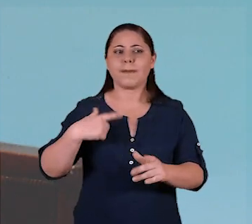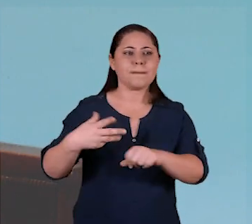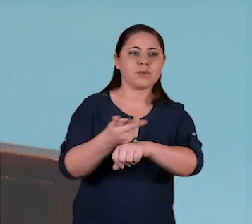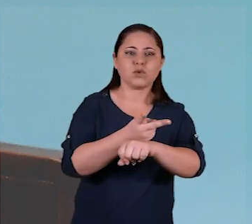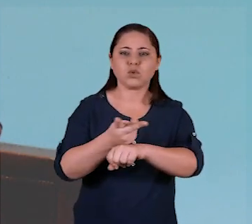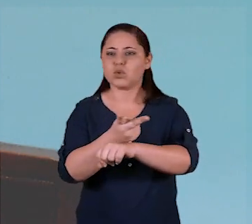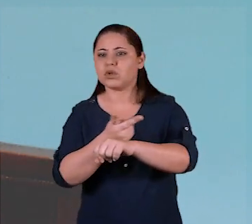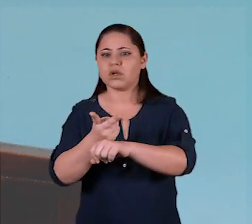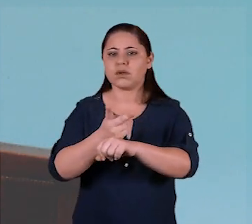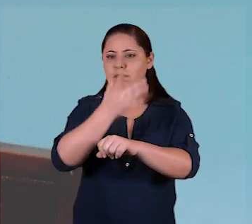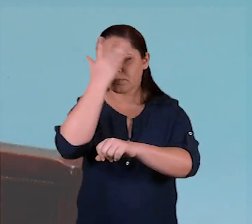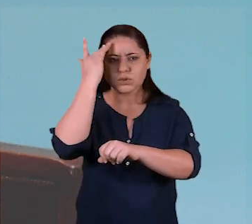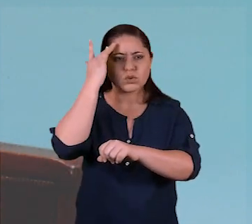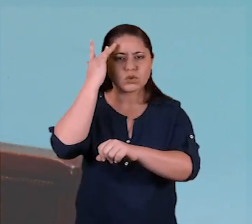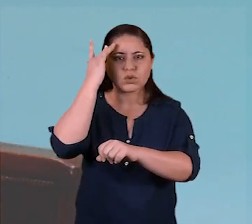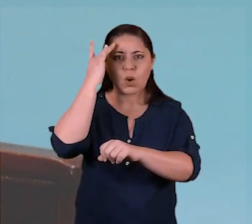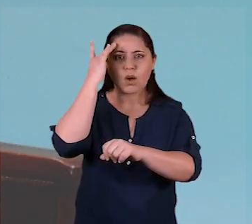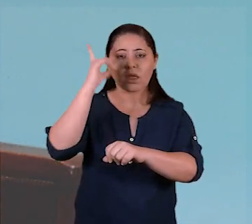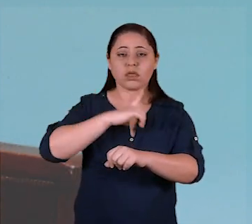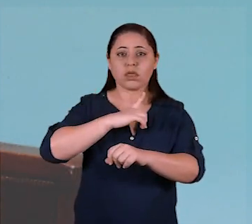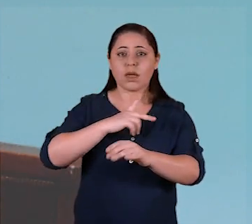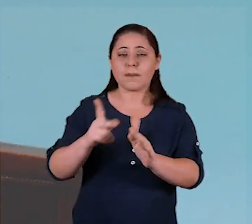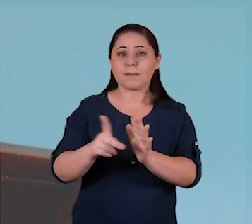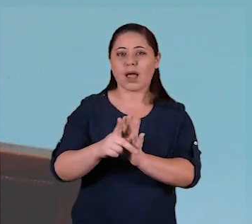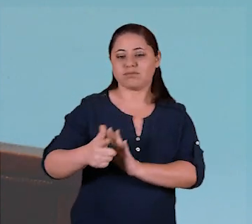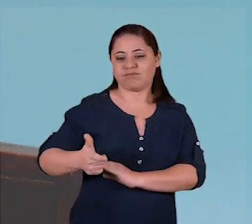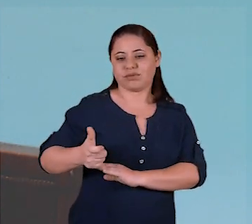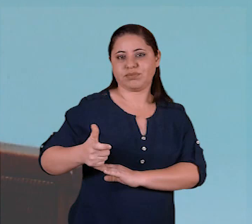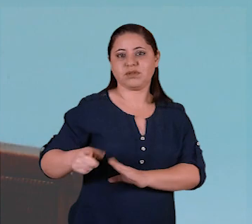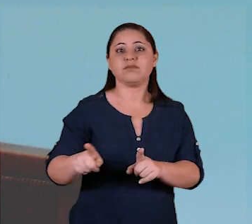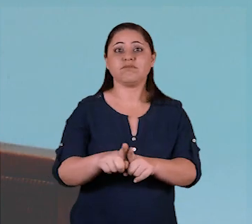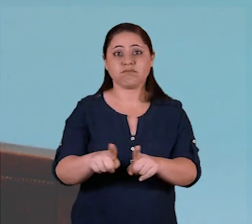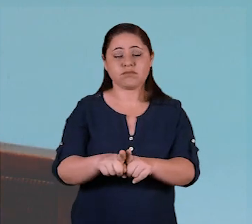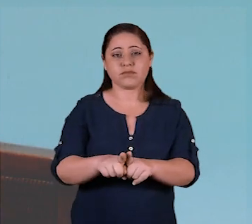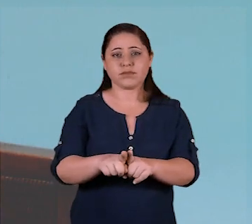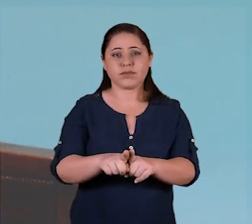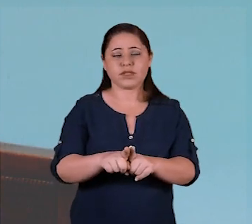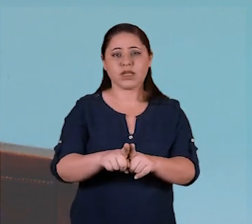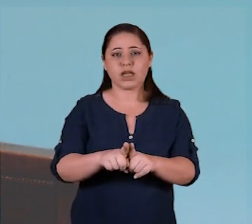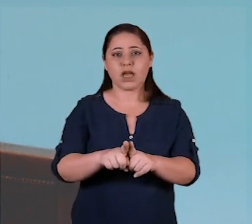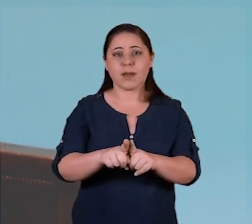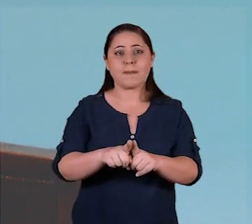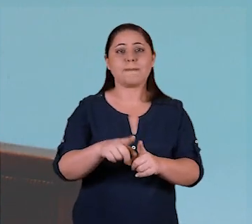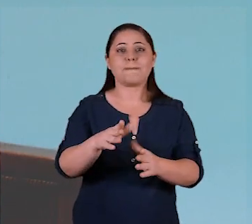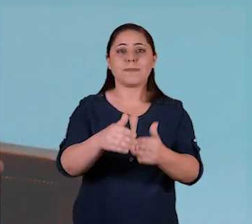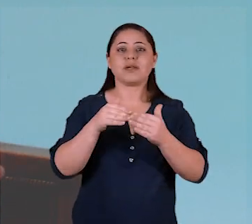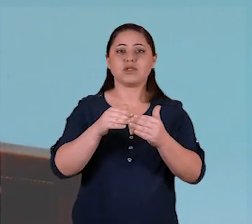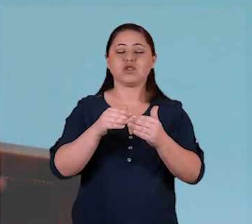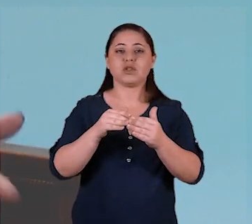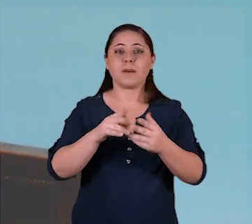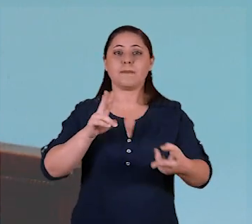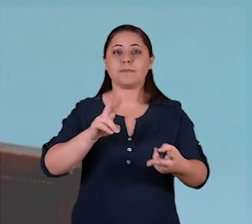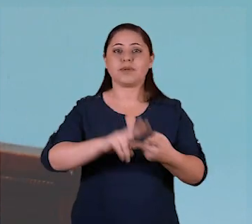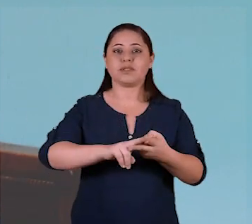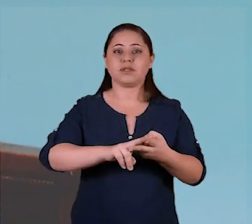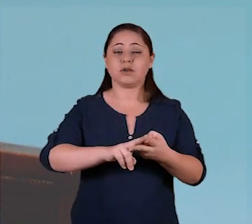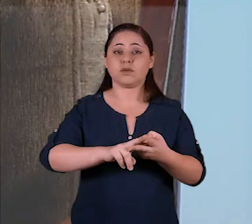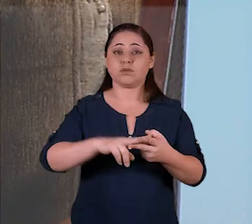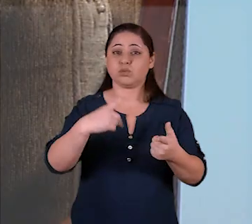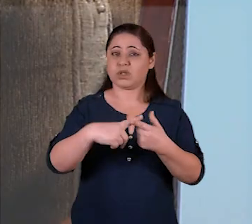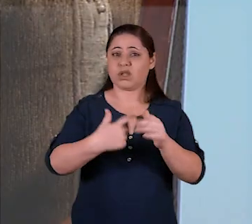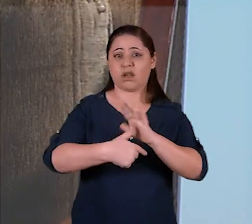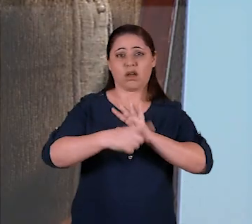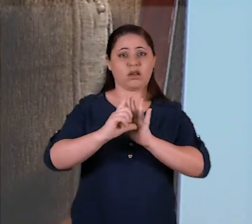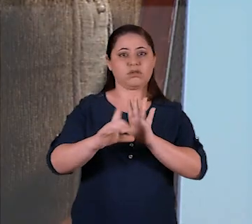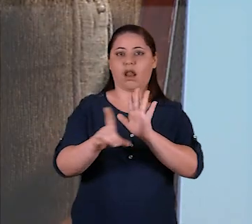em residências de autores que possuem arma de fogo, já representamos também pela prisão preventiva, que antes da Lei Maria da